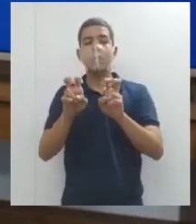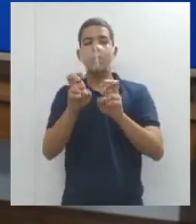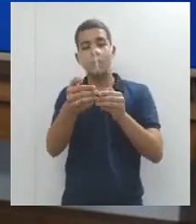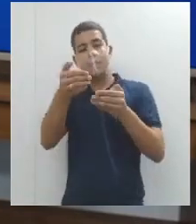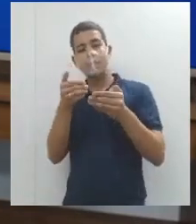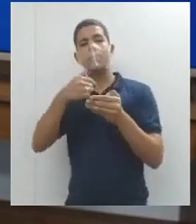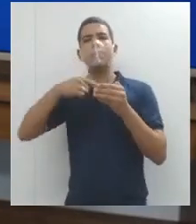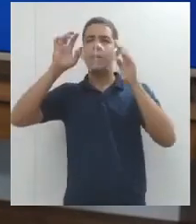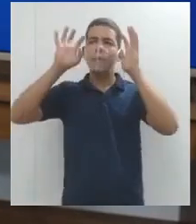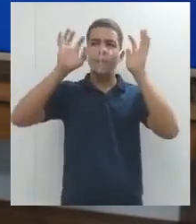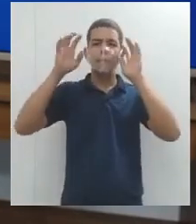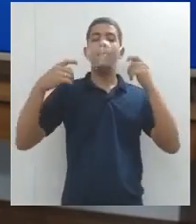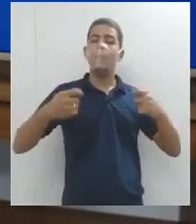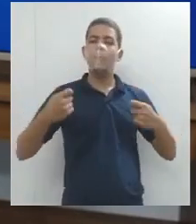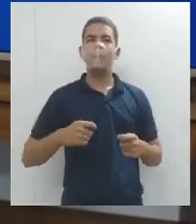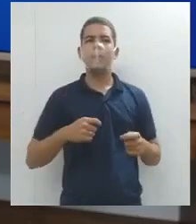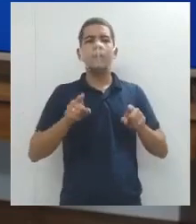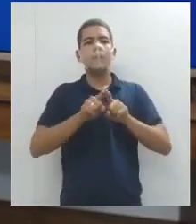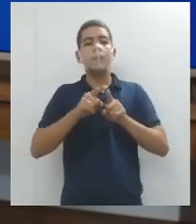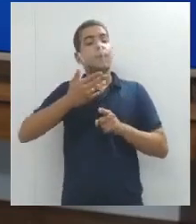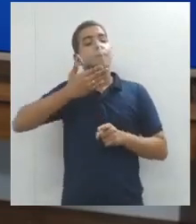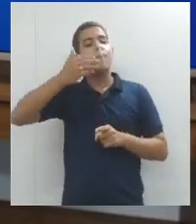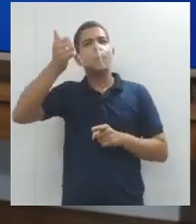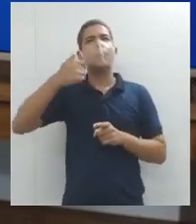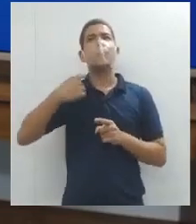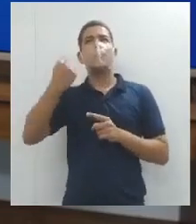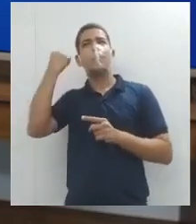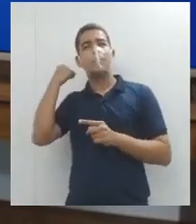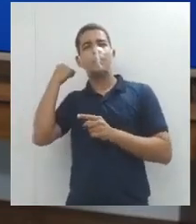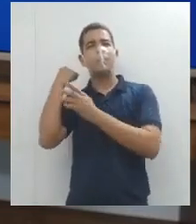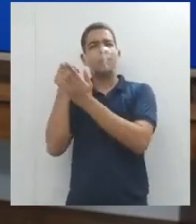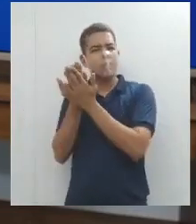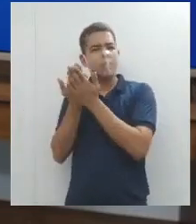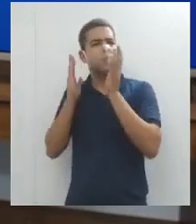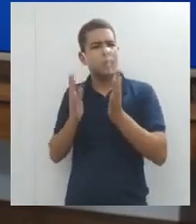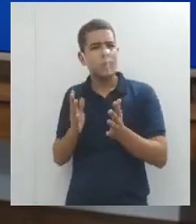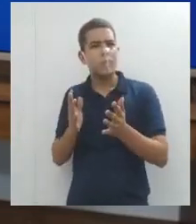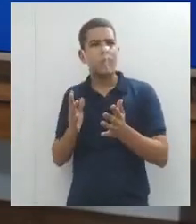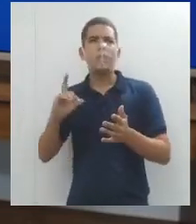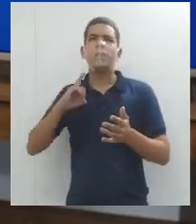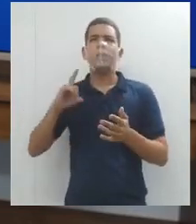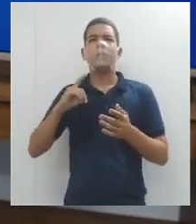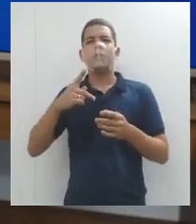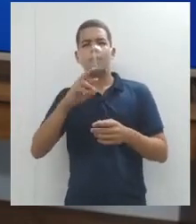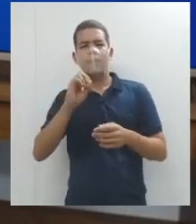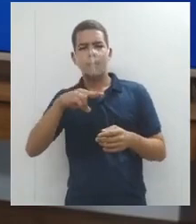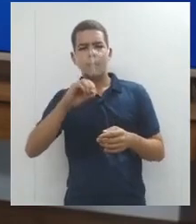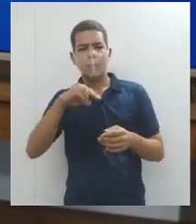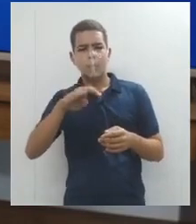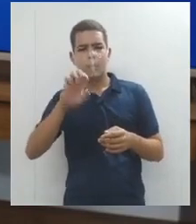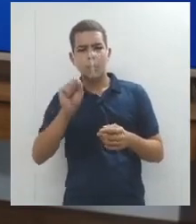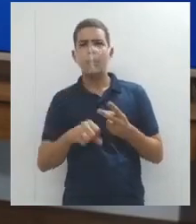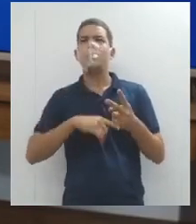de forma melhor tudo que já foi visto. Seja em relação a pronome, seja em